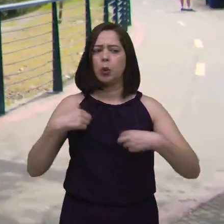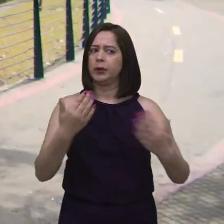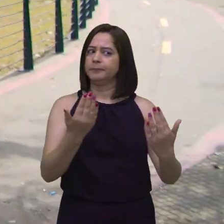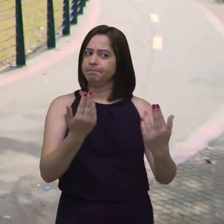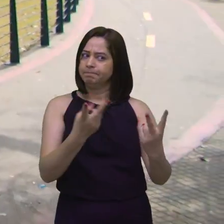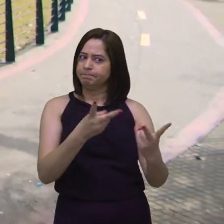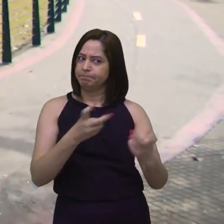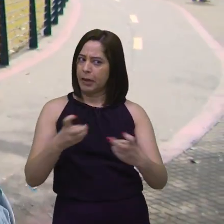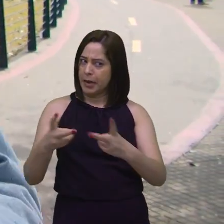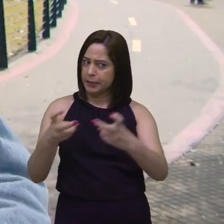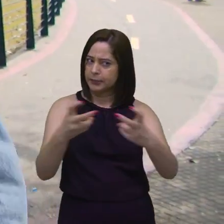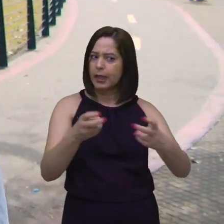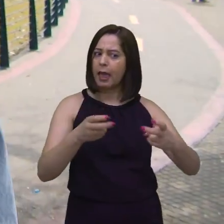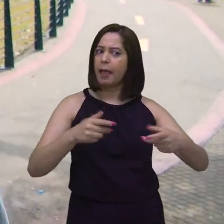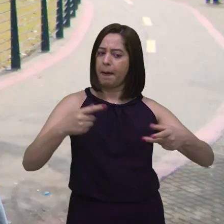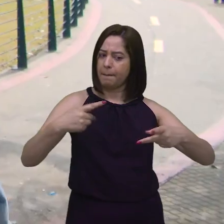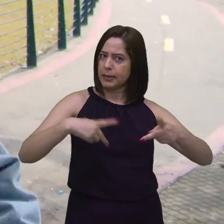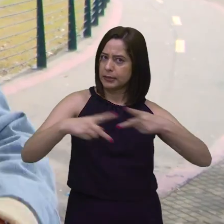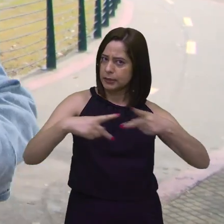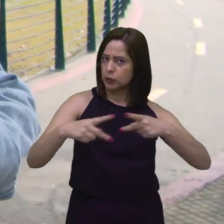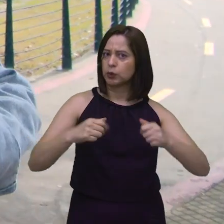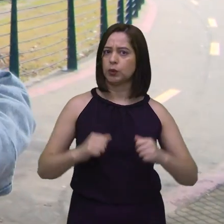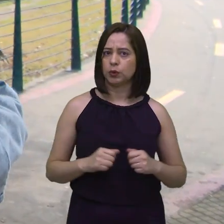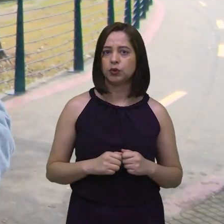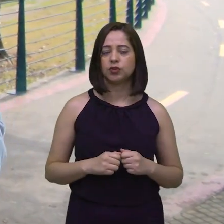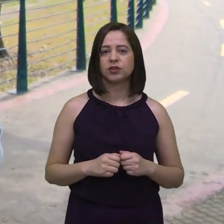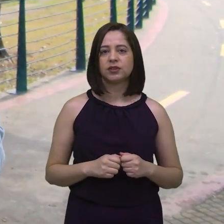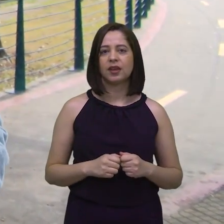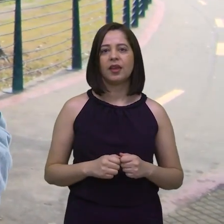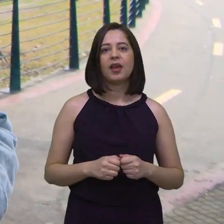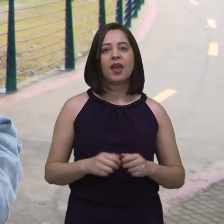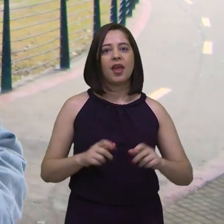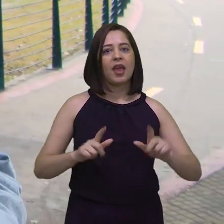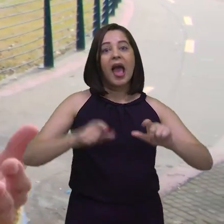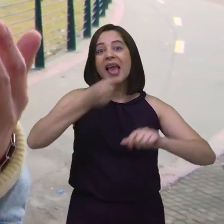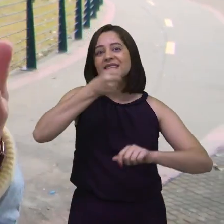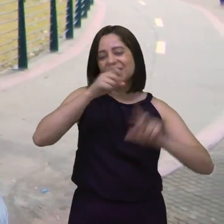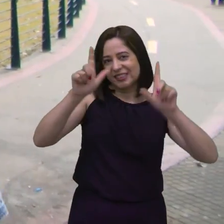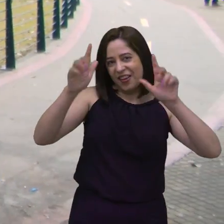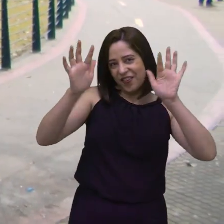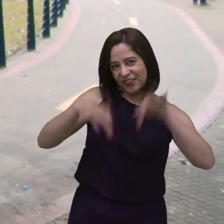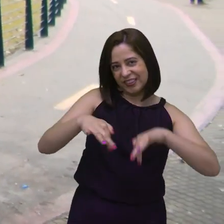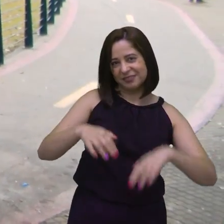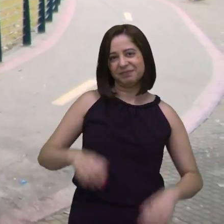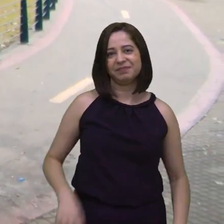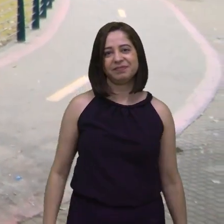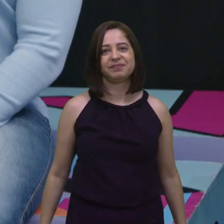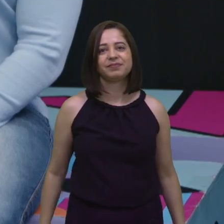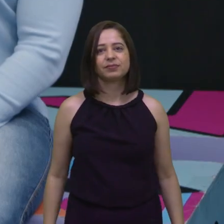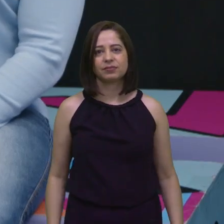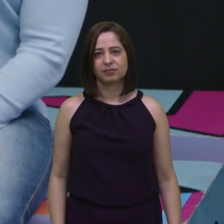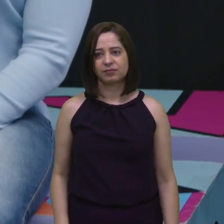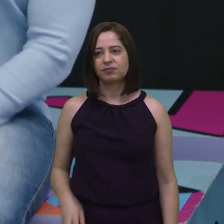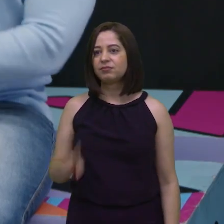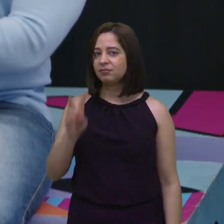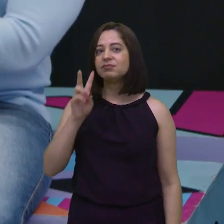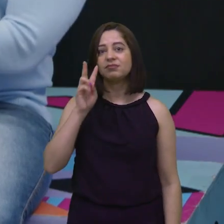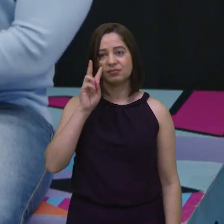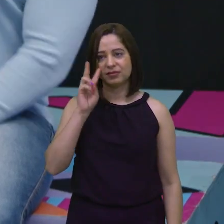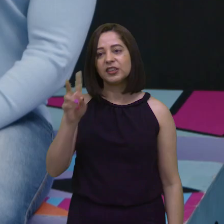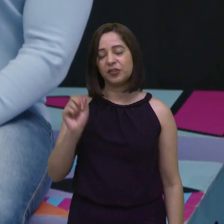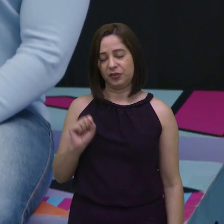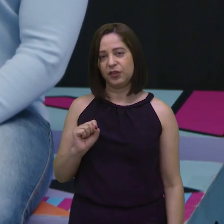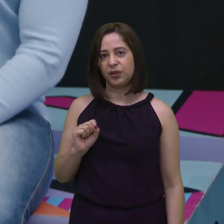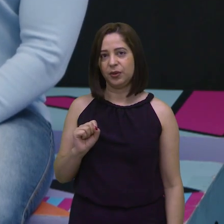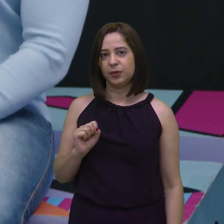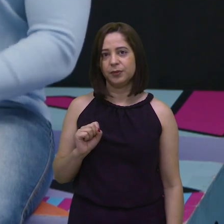se a cidade está funcionando direitinho para todo mundo. Eu fico por aqui, espero que vocês tenham gostado. Até a próxima, tchau. Então, é isso mesmo, né, que o